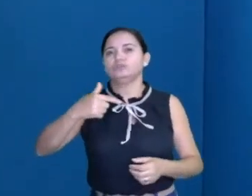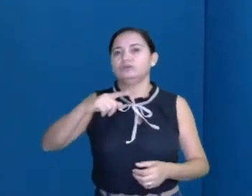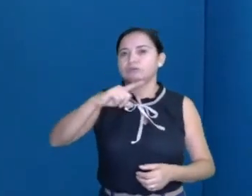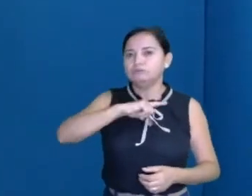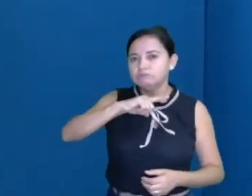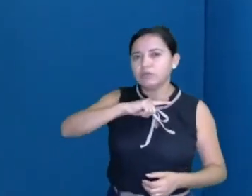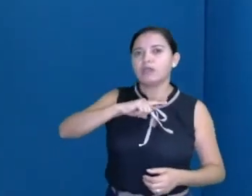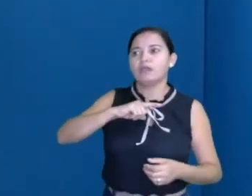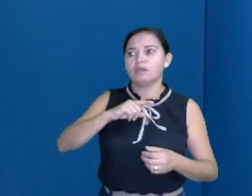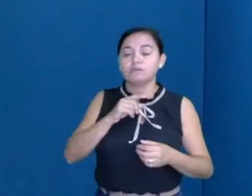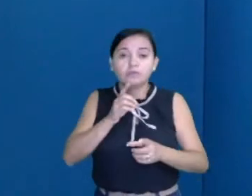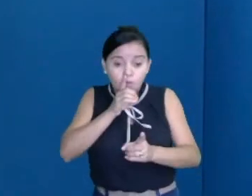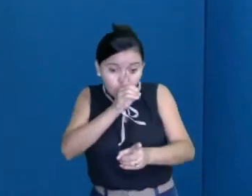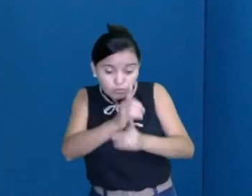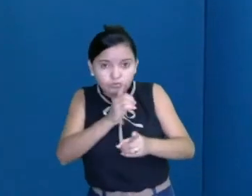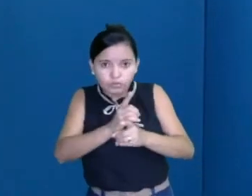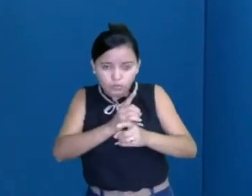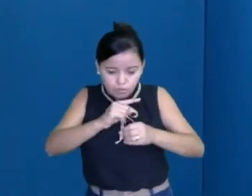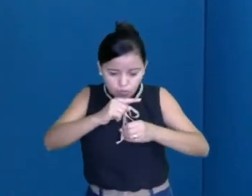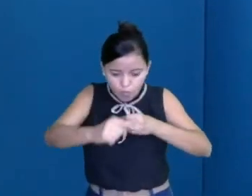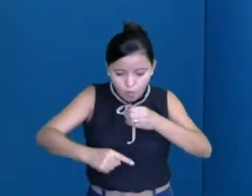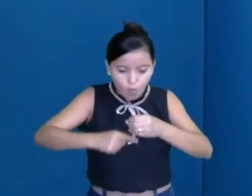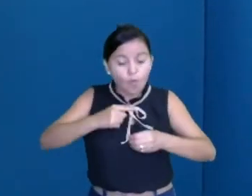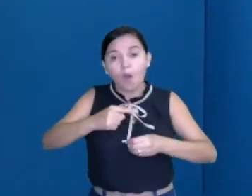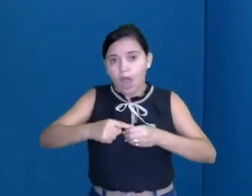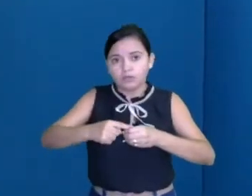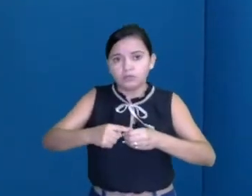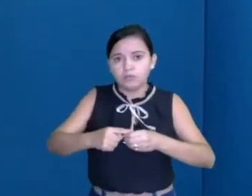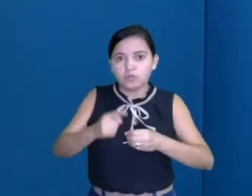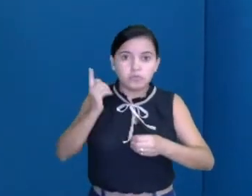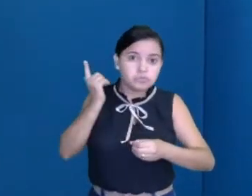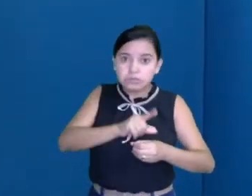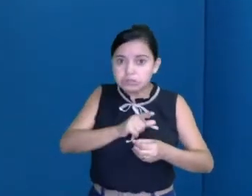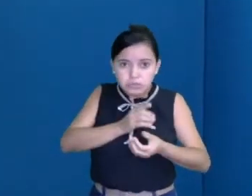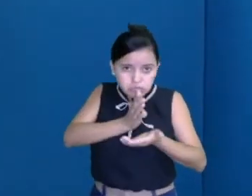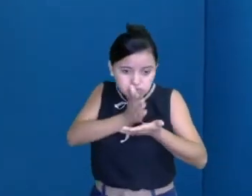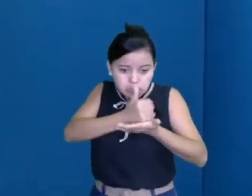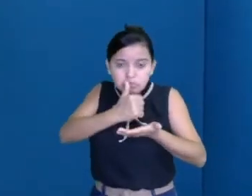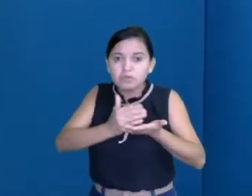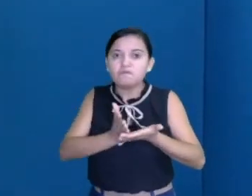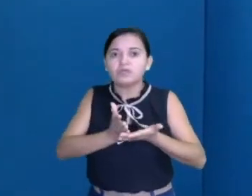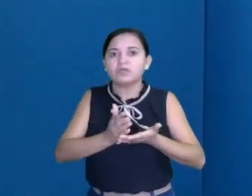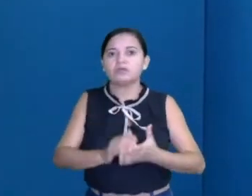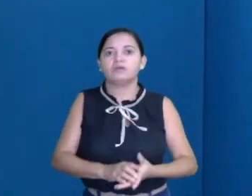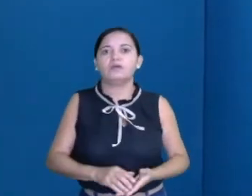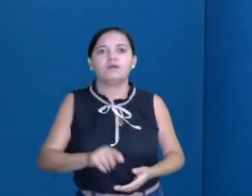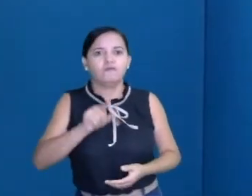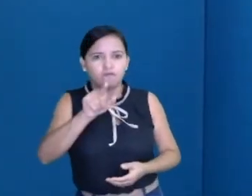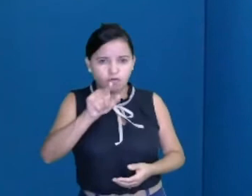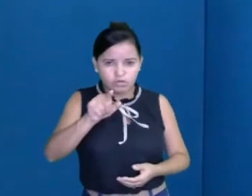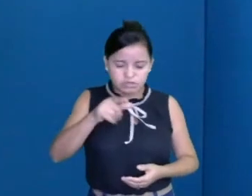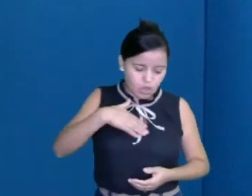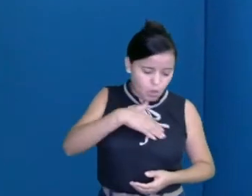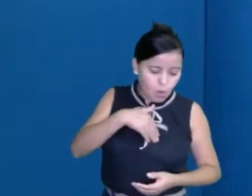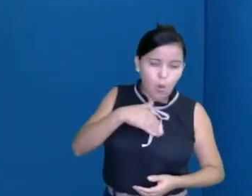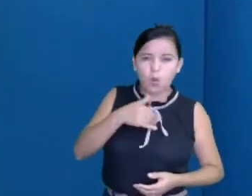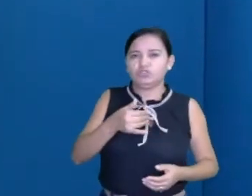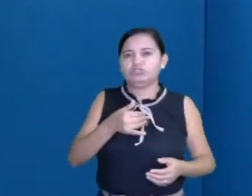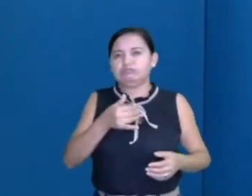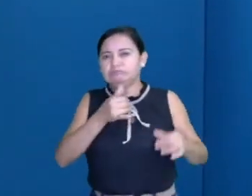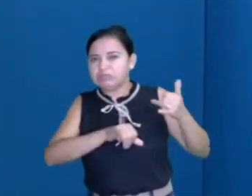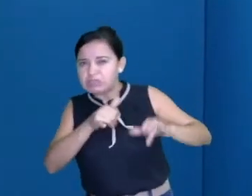Partícula Deus. E mais uma vez eu convido a você, se você tem interesse sobre esse assunto, se você é alguém que tem essa relação com a química, com a física, com a